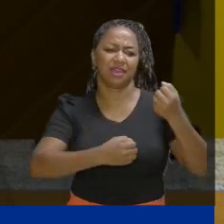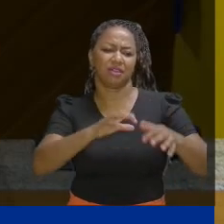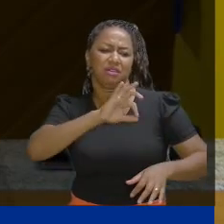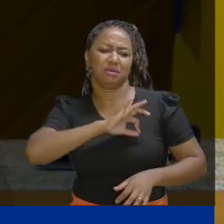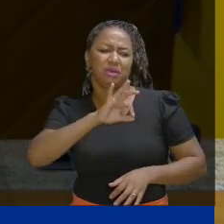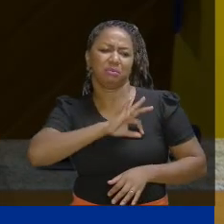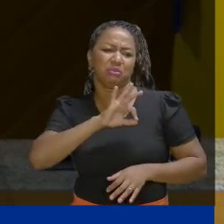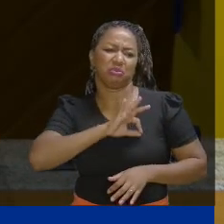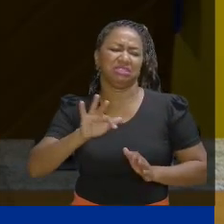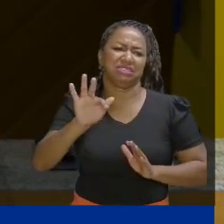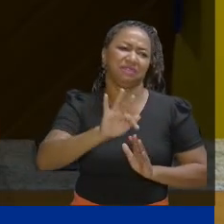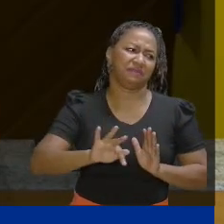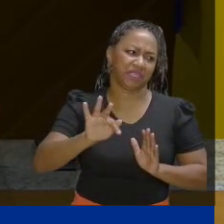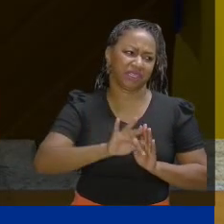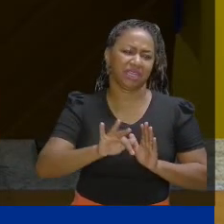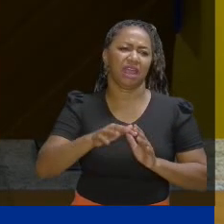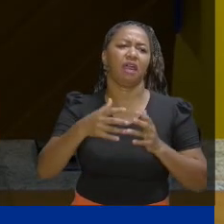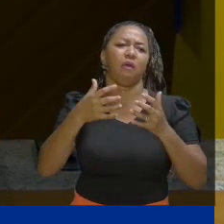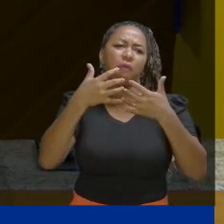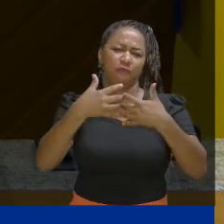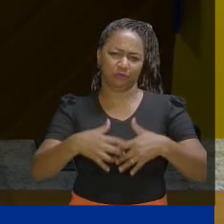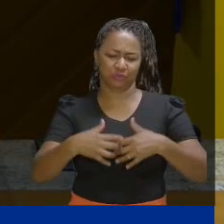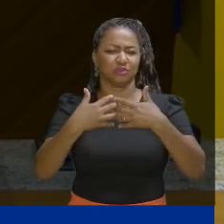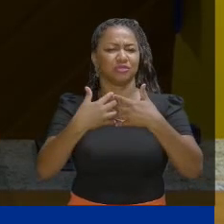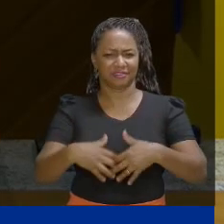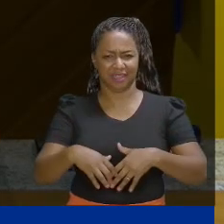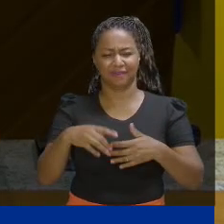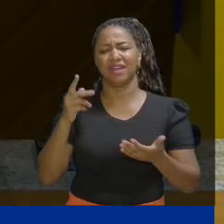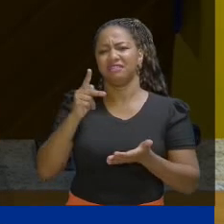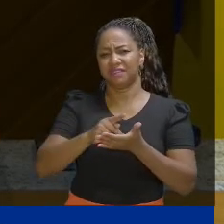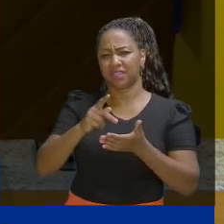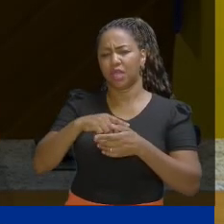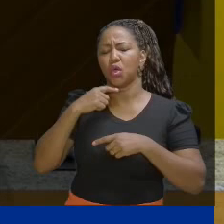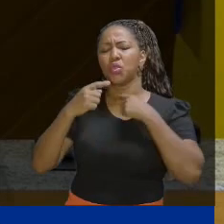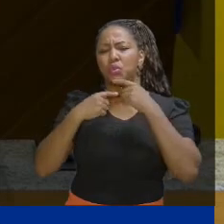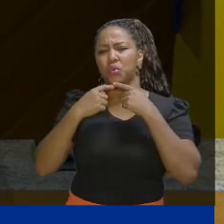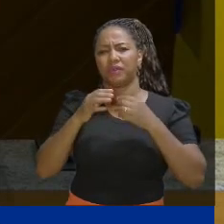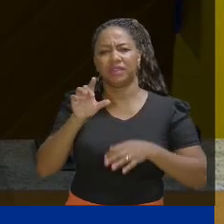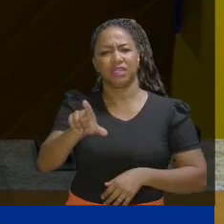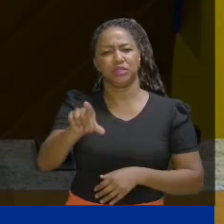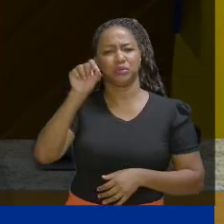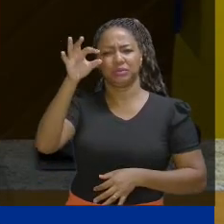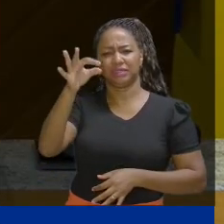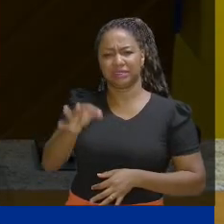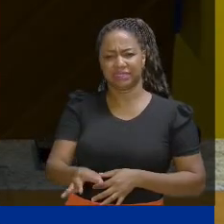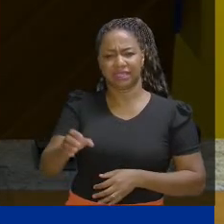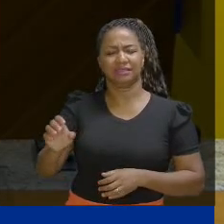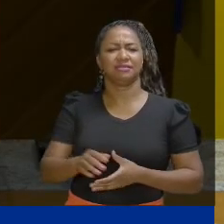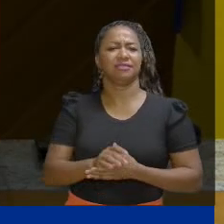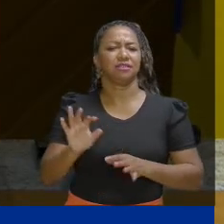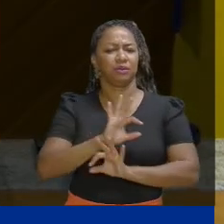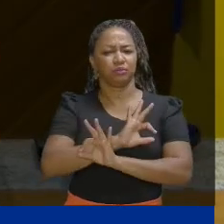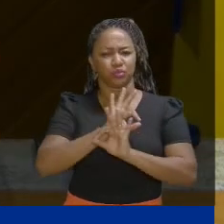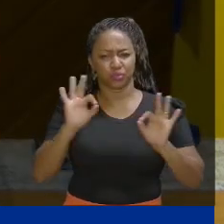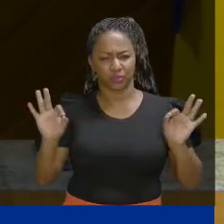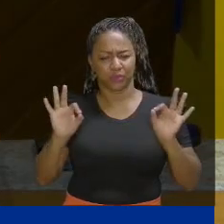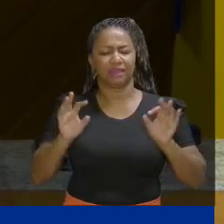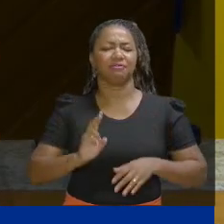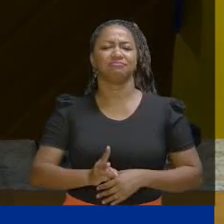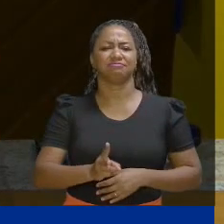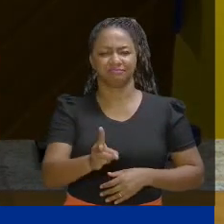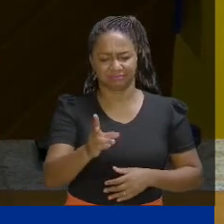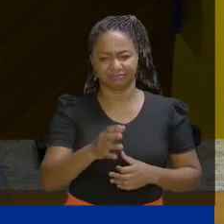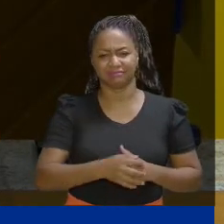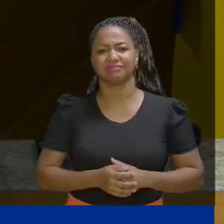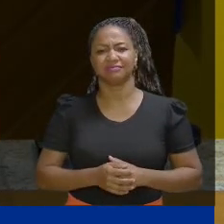Federal, e enfim, funcionava. De modo que realmente eu não tenho dúvida que a escolha foi excelente, não haverá solução de continuidade, né?